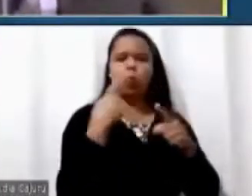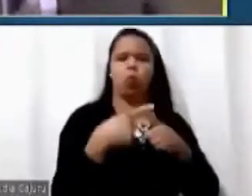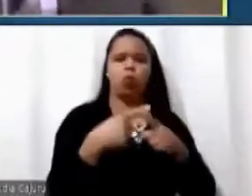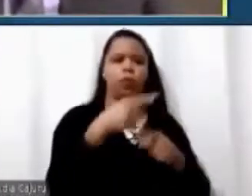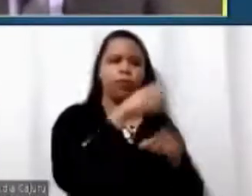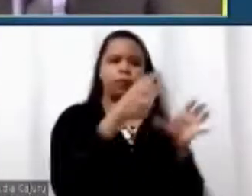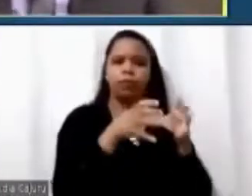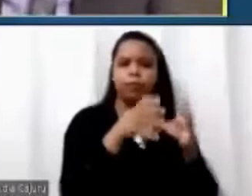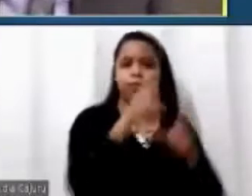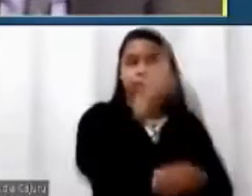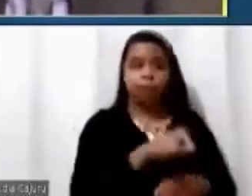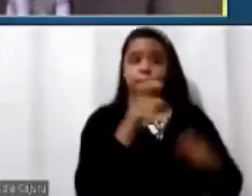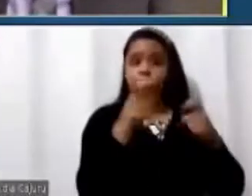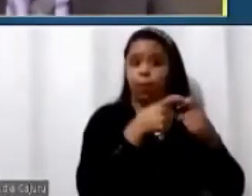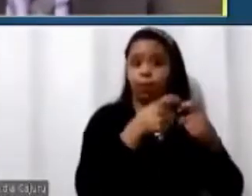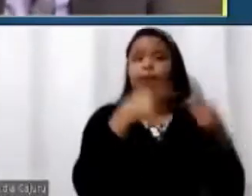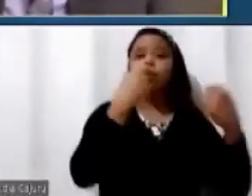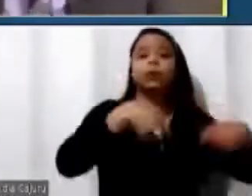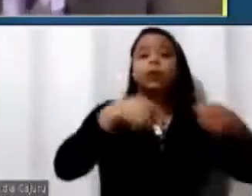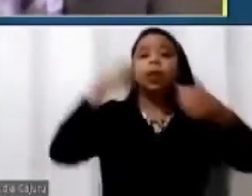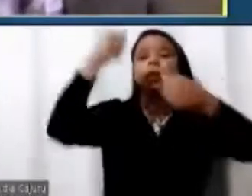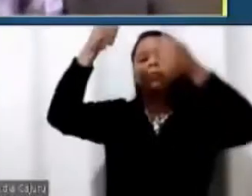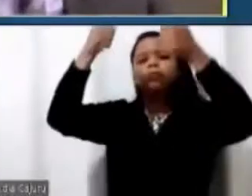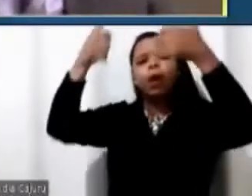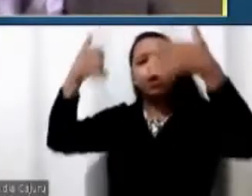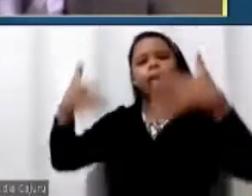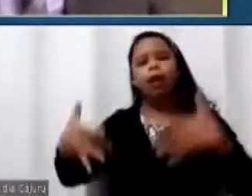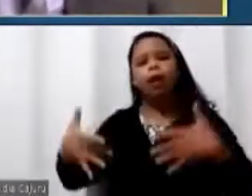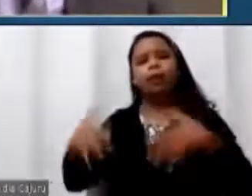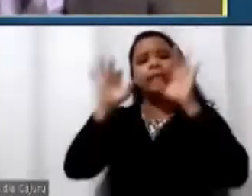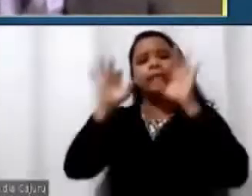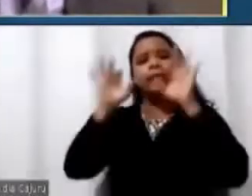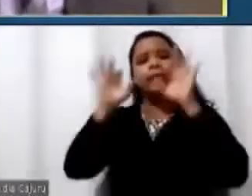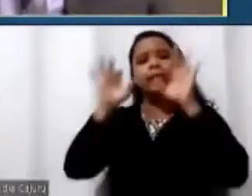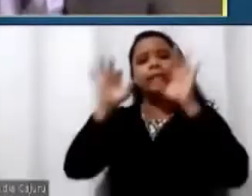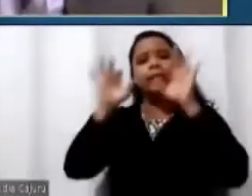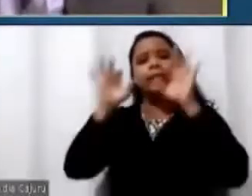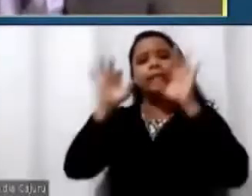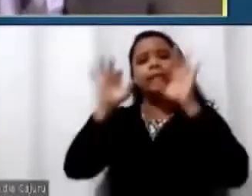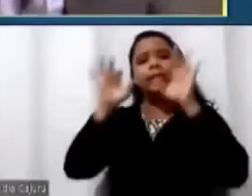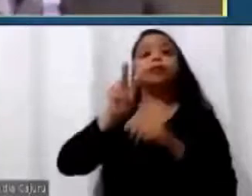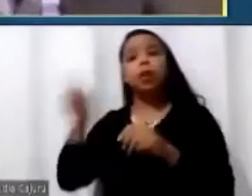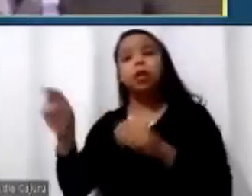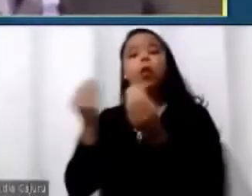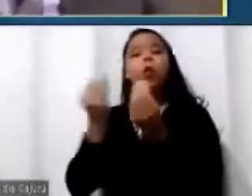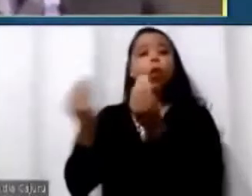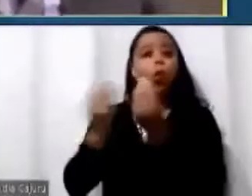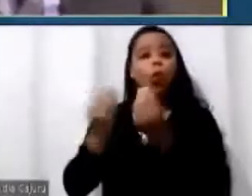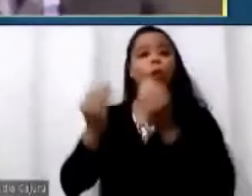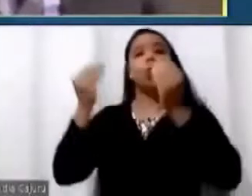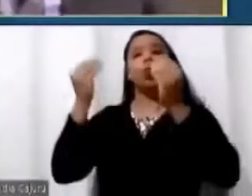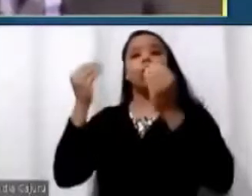ocorrer. E quando pensamos isso no Covid-19, onde se há ainda parte da